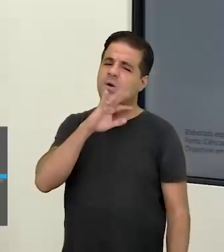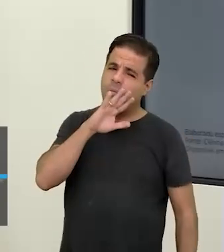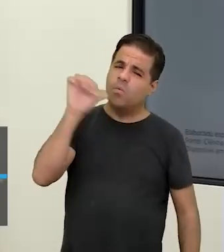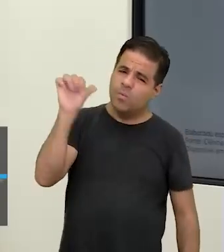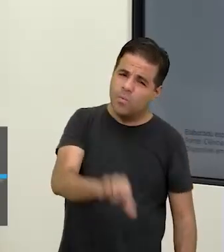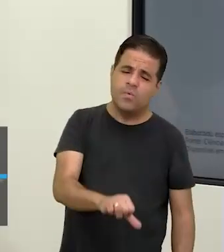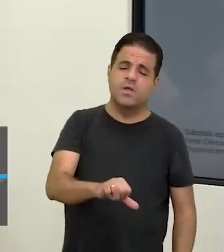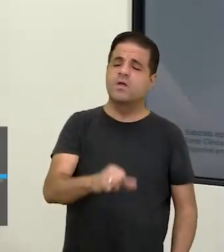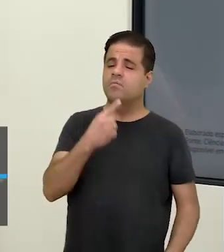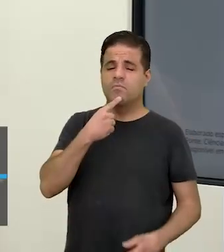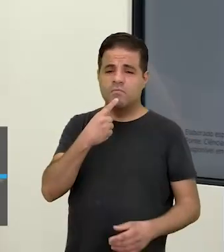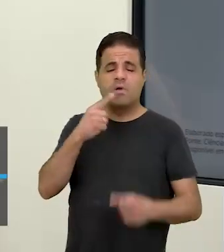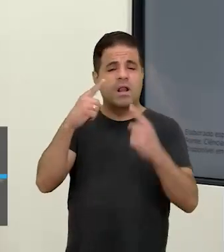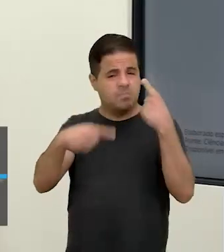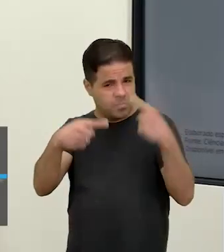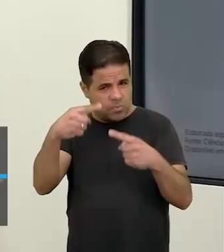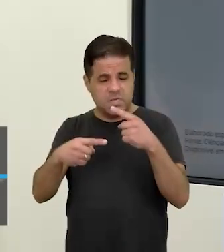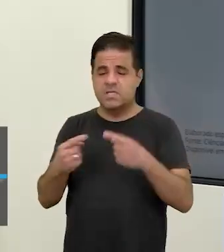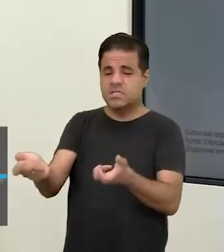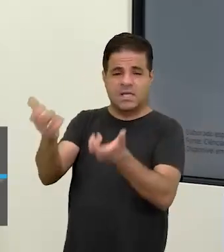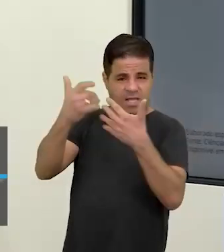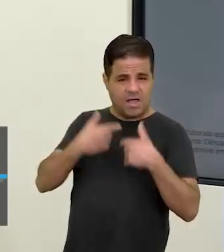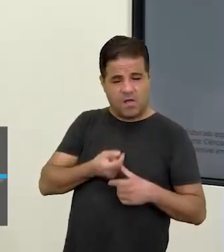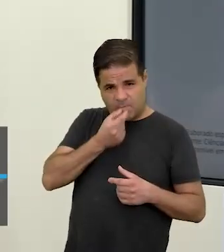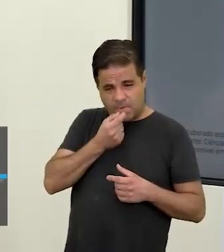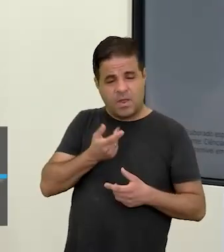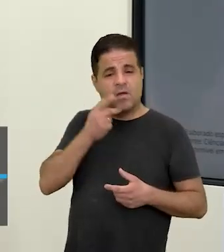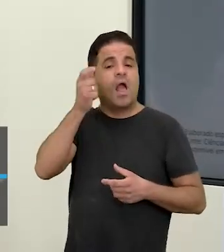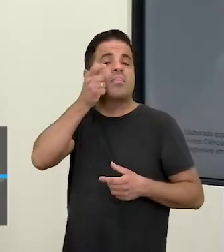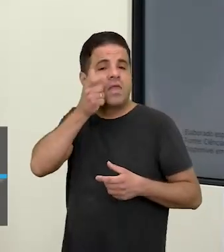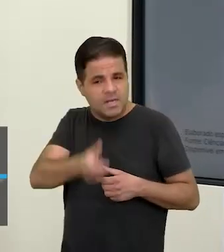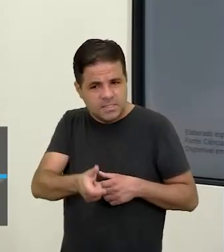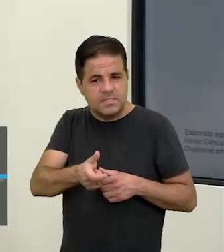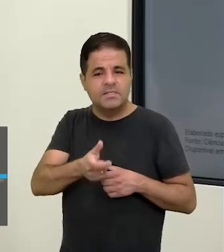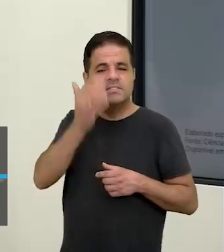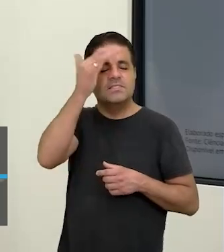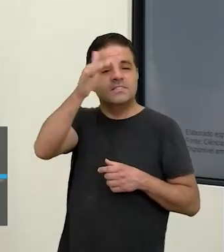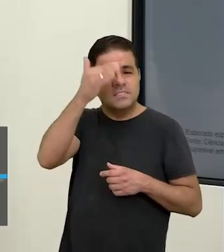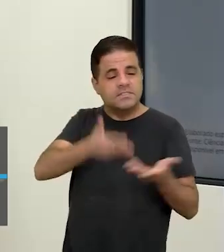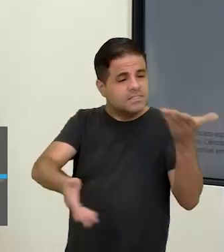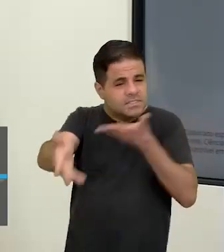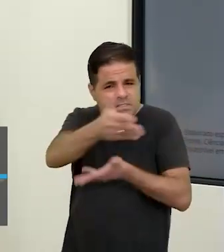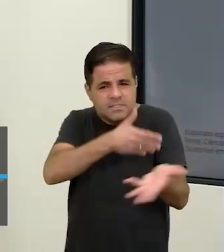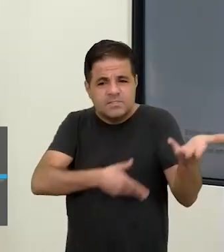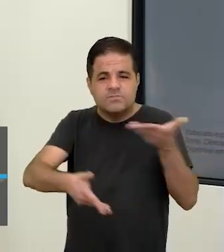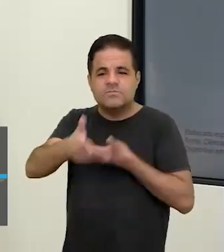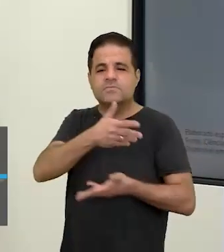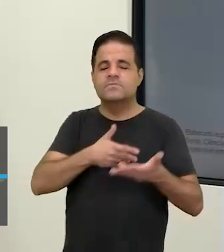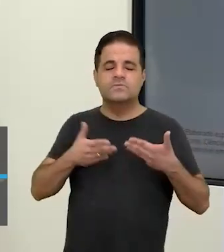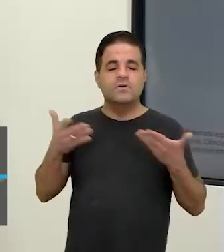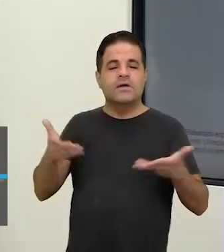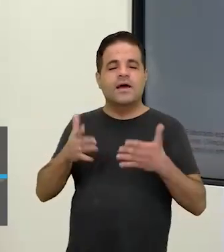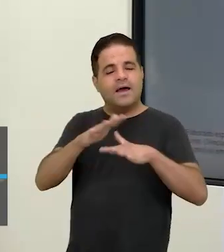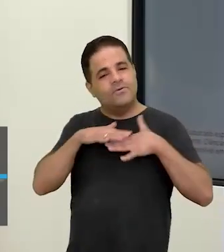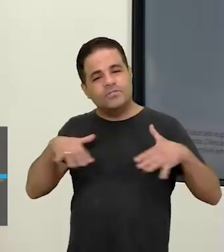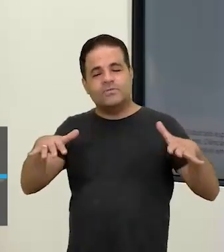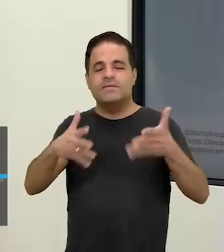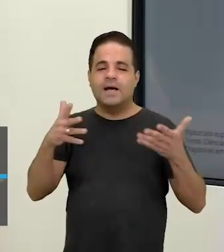Quando a gente está falando de política nesse sentido que a Fabi está falando, é interessante a gente entender como essas relações que sempre